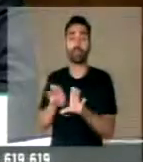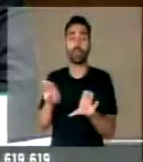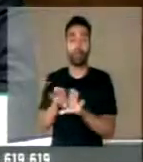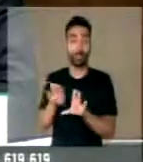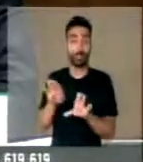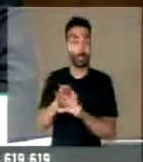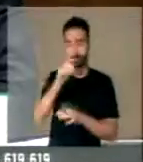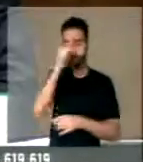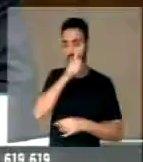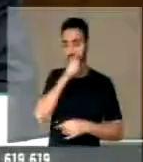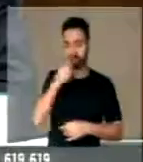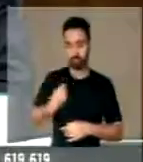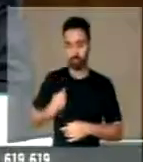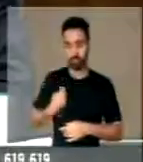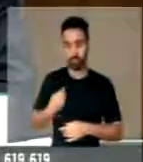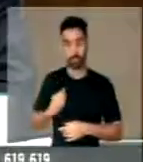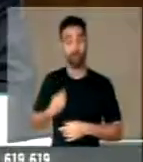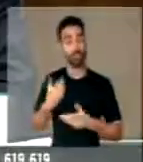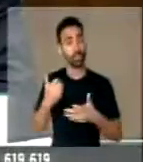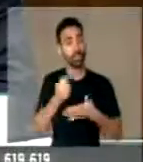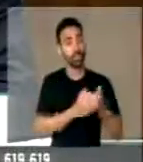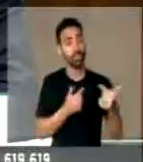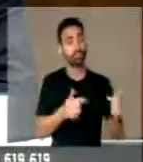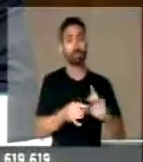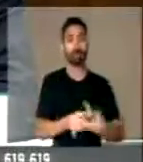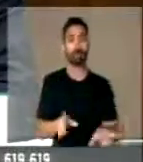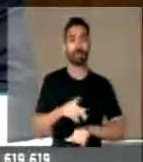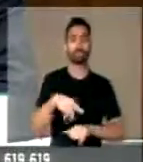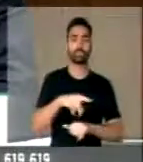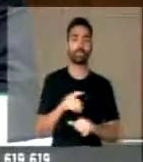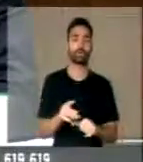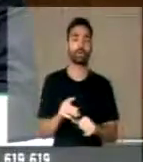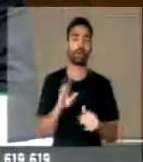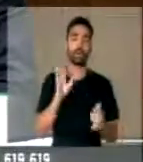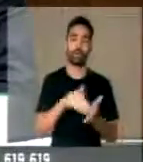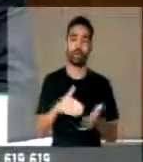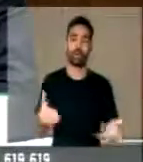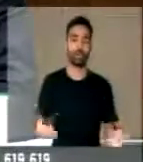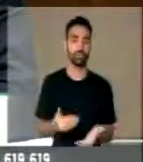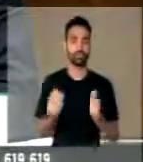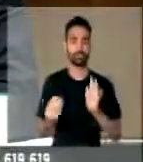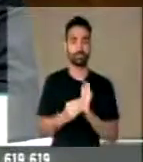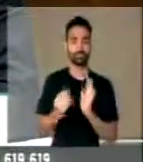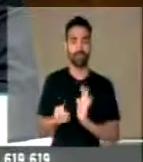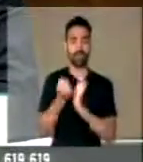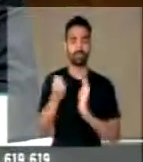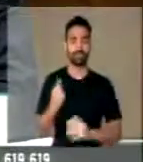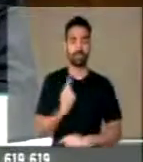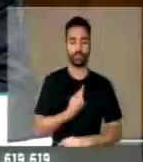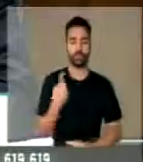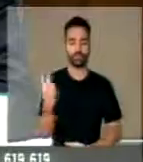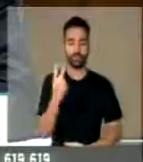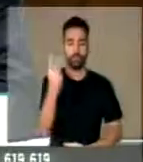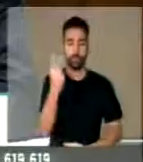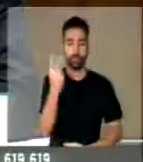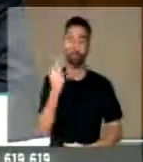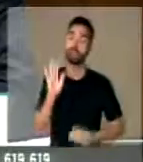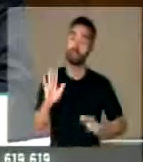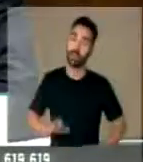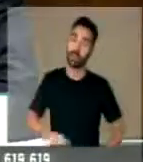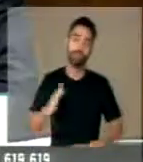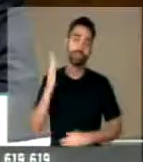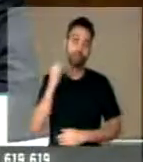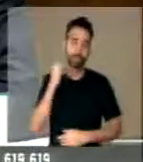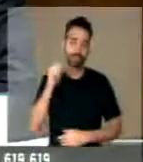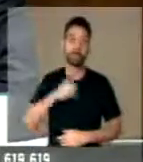pátria livre, cristalizou os valores que até hoje regem os nossos passos. Paga-se um preço